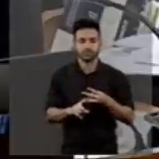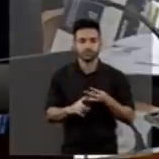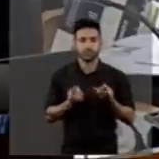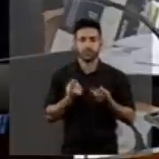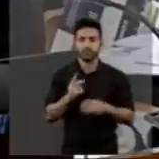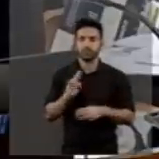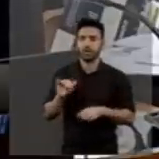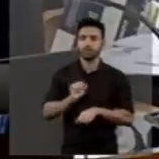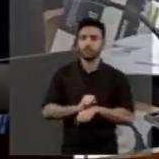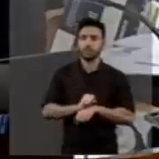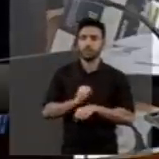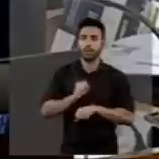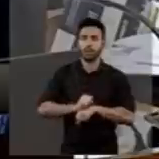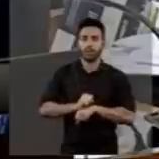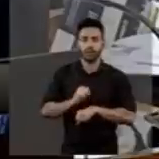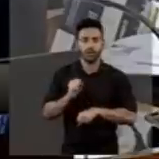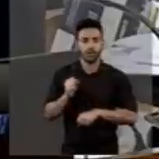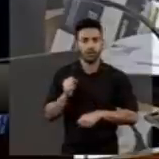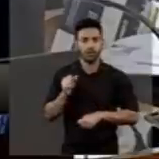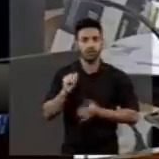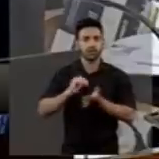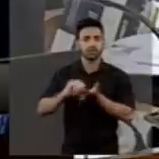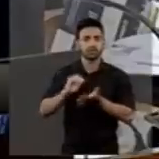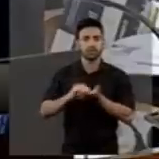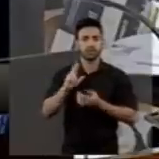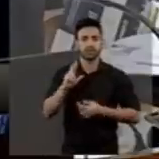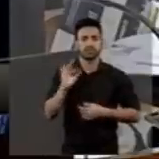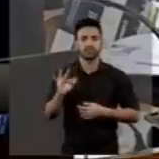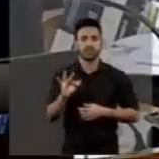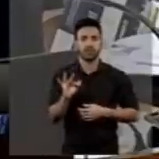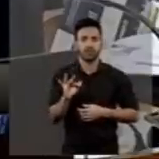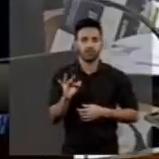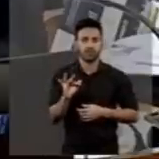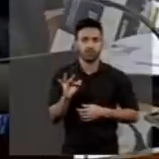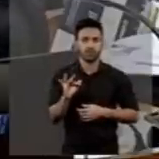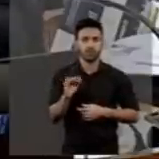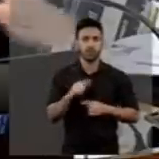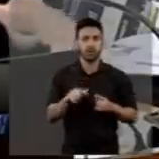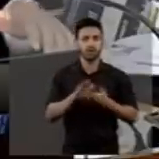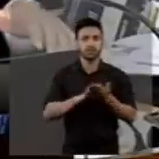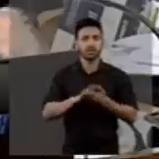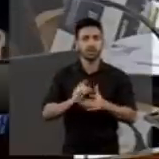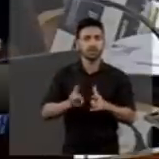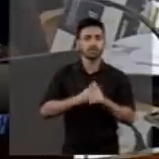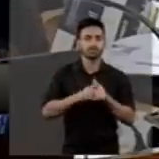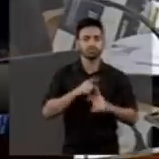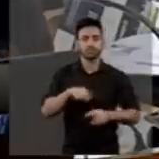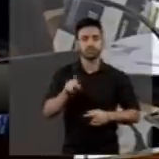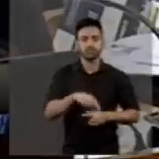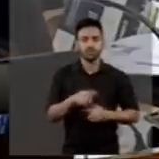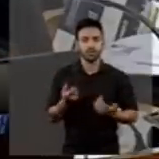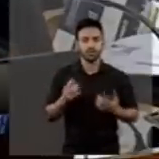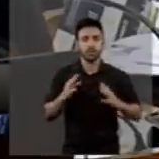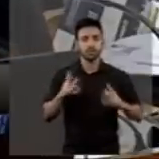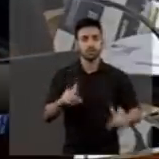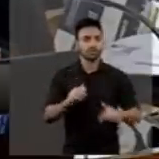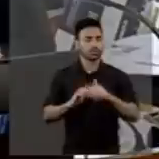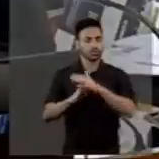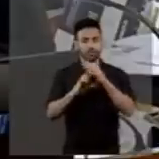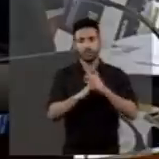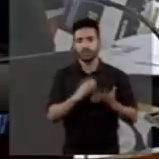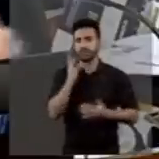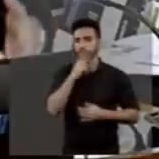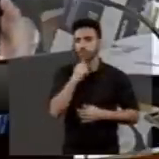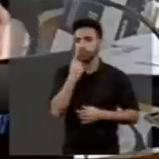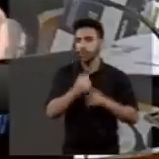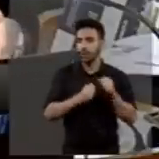uma decisão do secretário da Receita Federal sem efeito suspensivo para toda a empresa. Ele leva um ano,